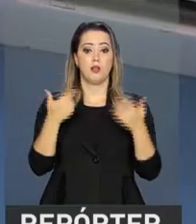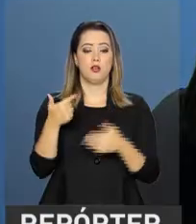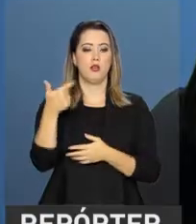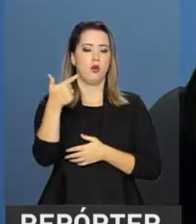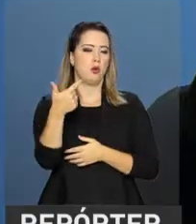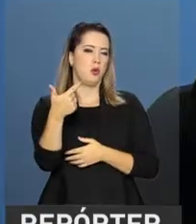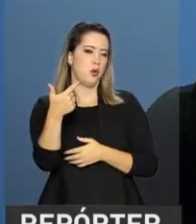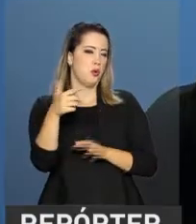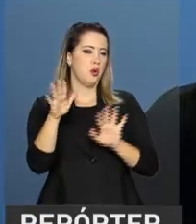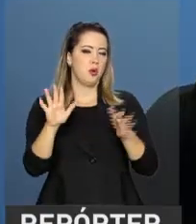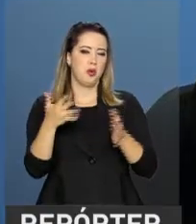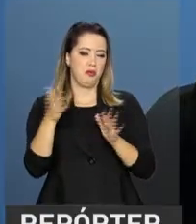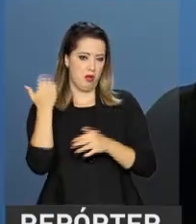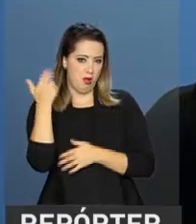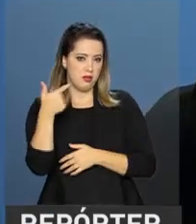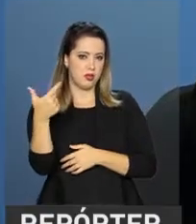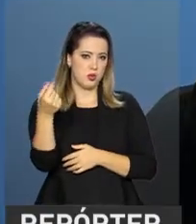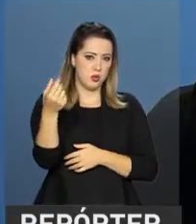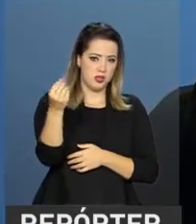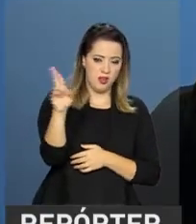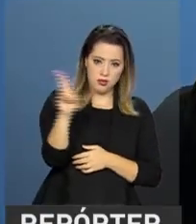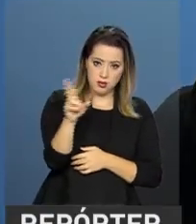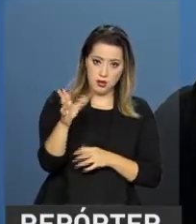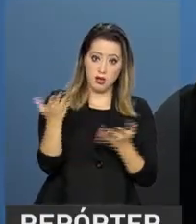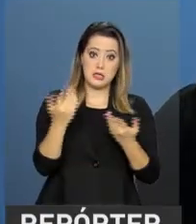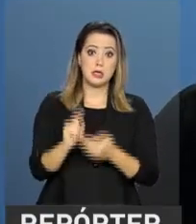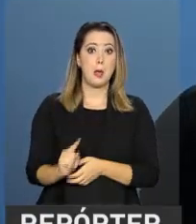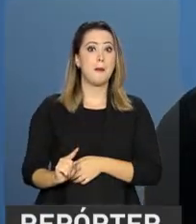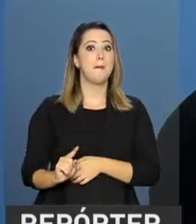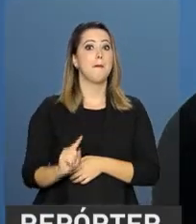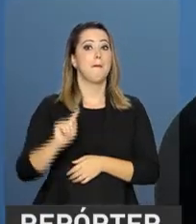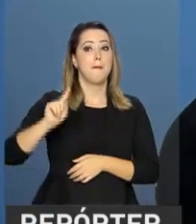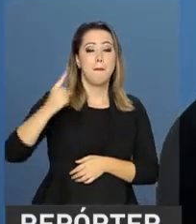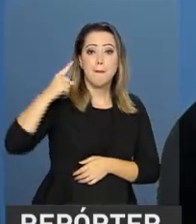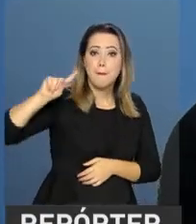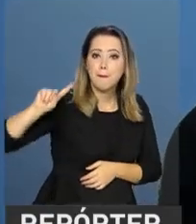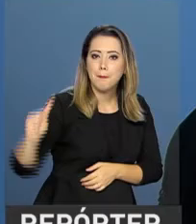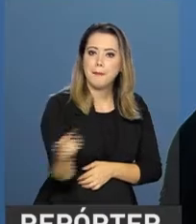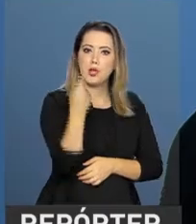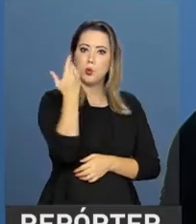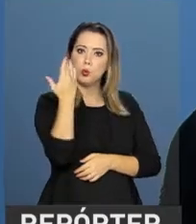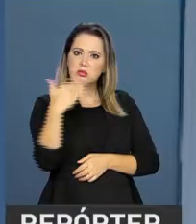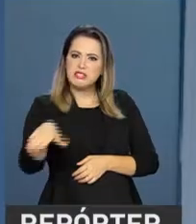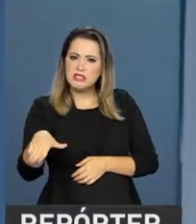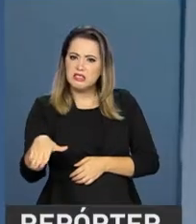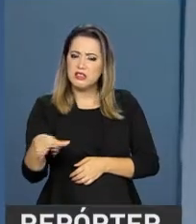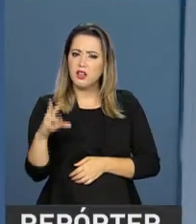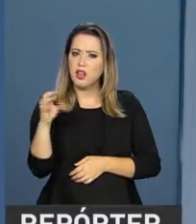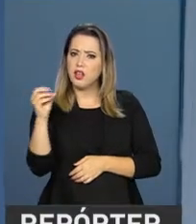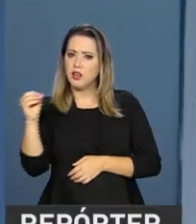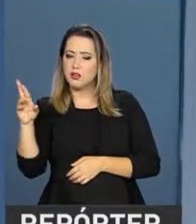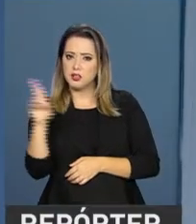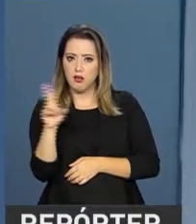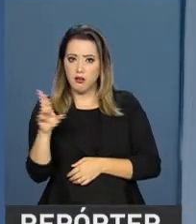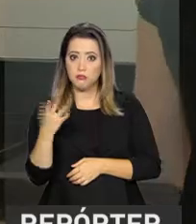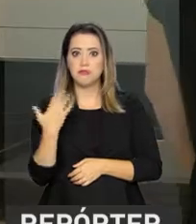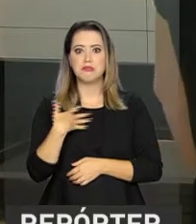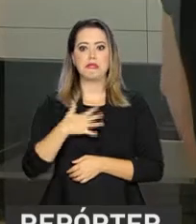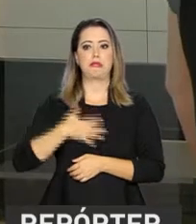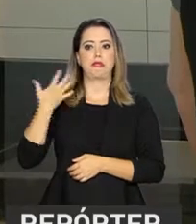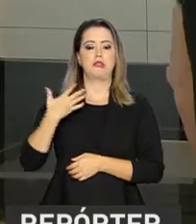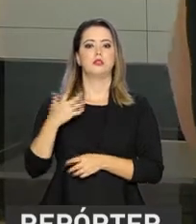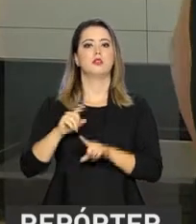200 e poucos reais na época para mil e quinhentos então foi um susto depois disso ela ea família